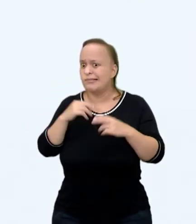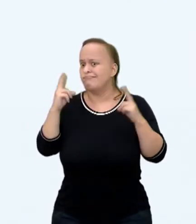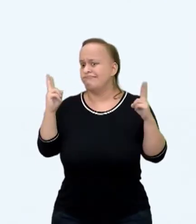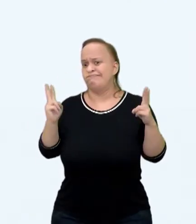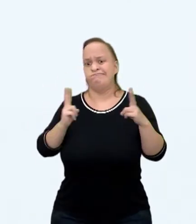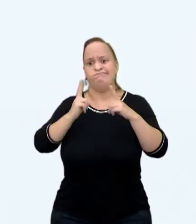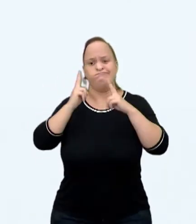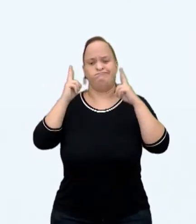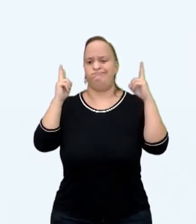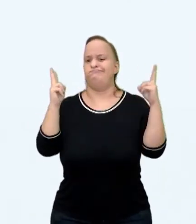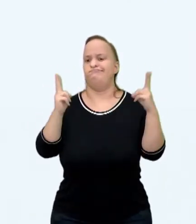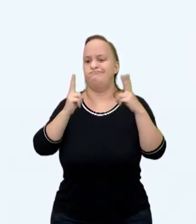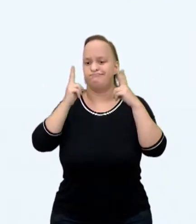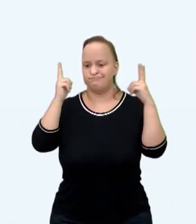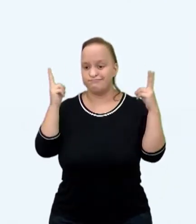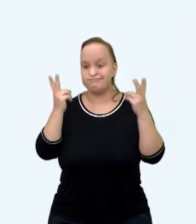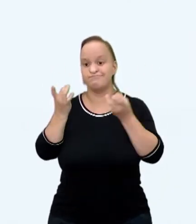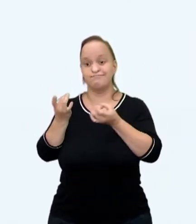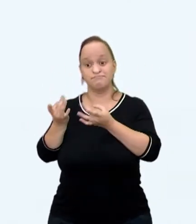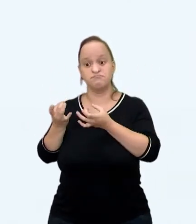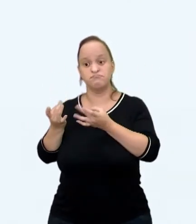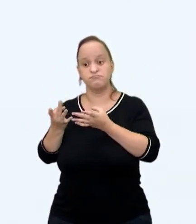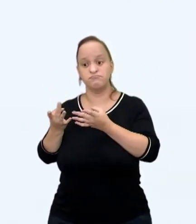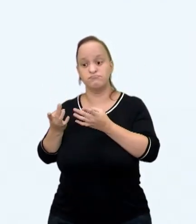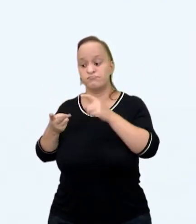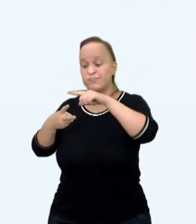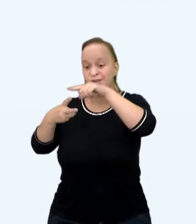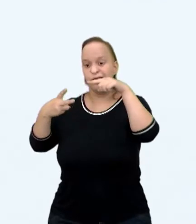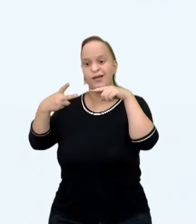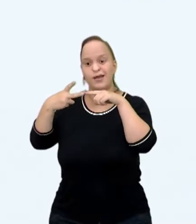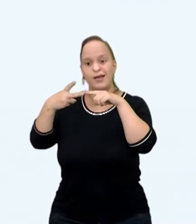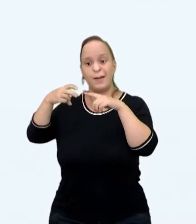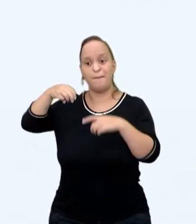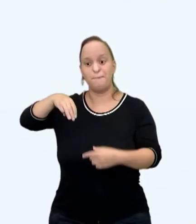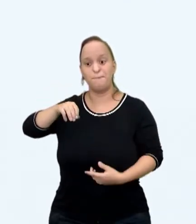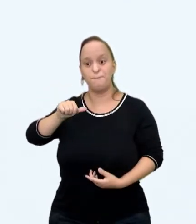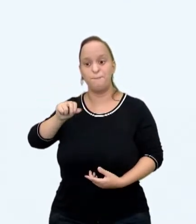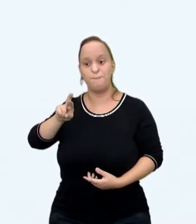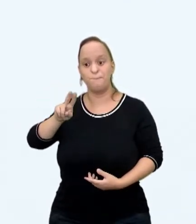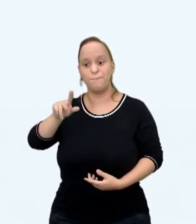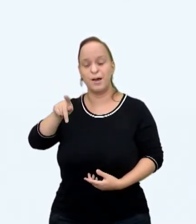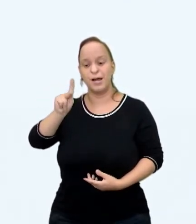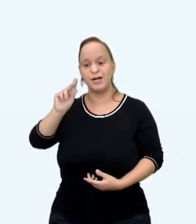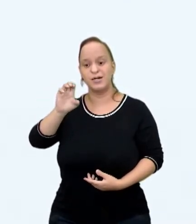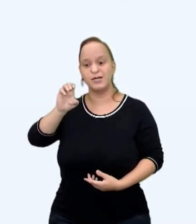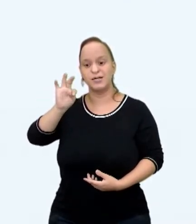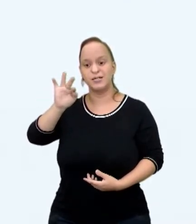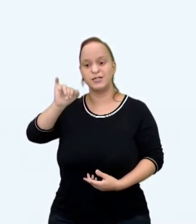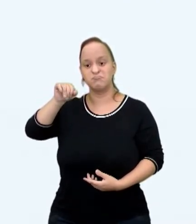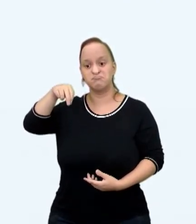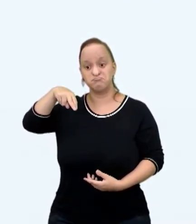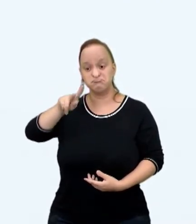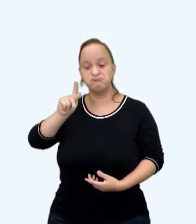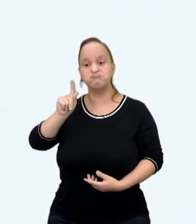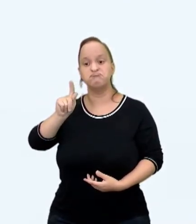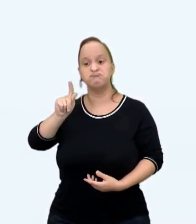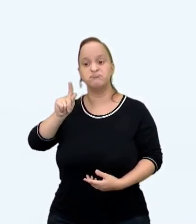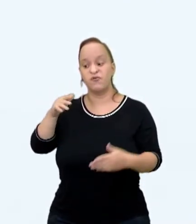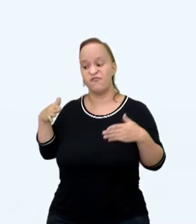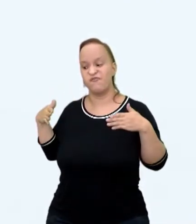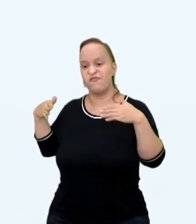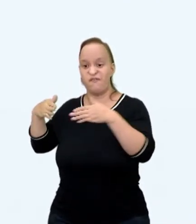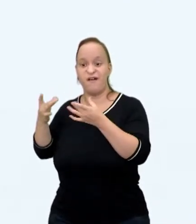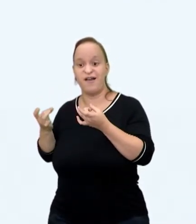mercado. Isso tudo é marketing, porque você criou um produto com foco de venda, de comercialização e